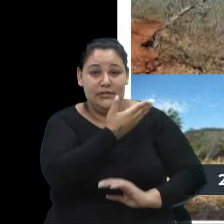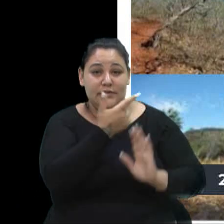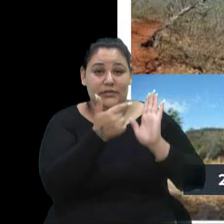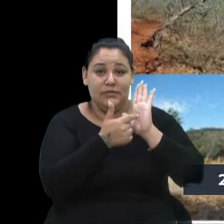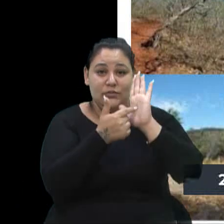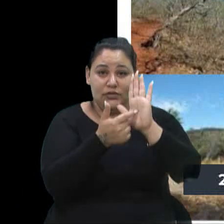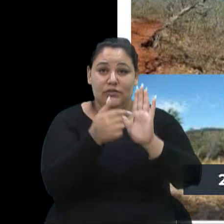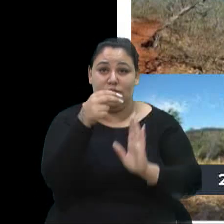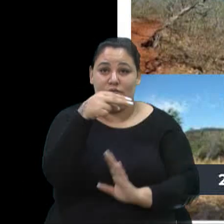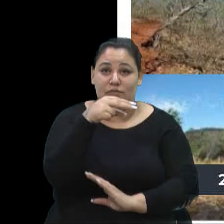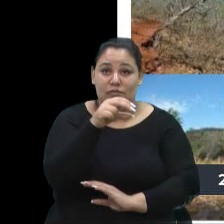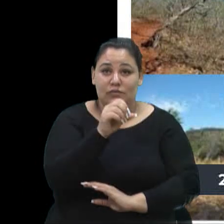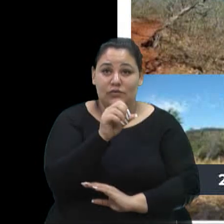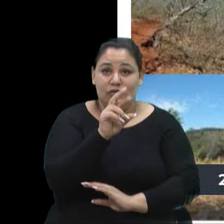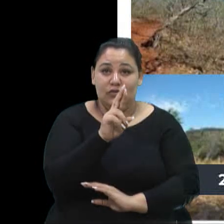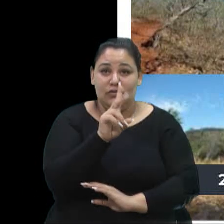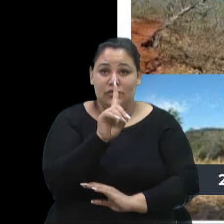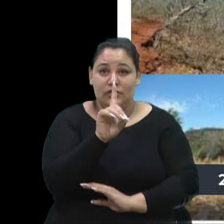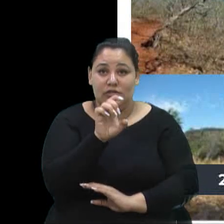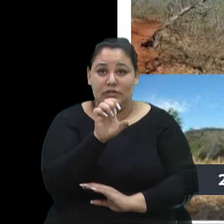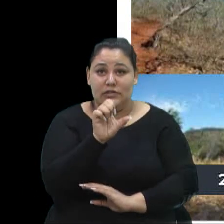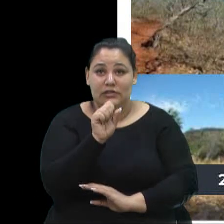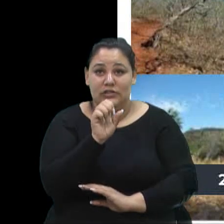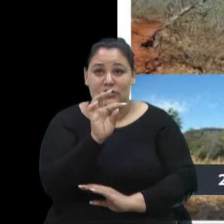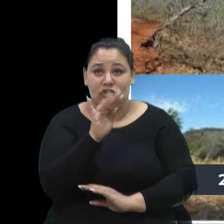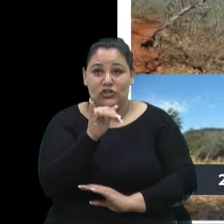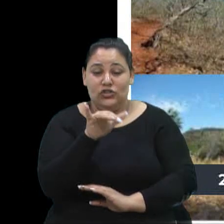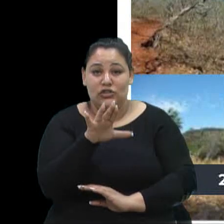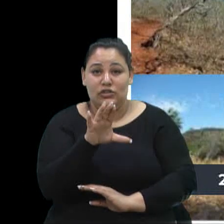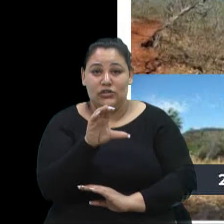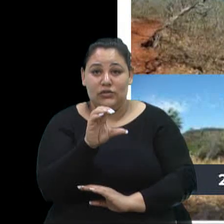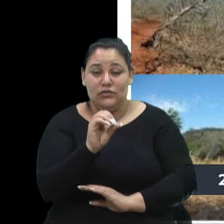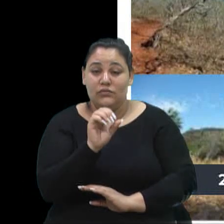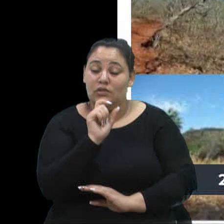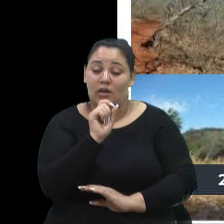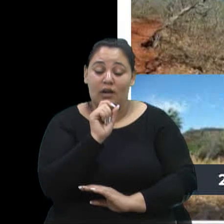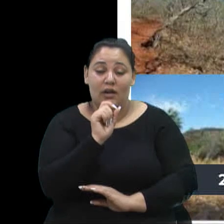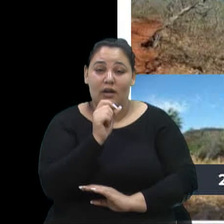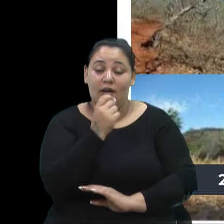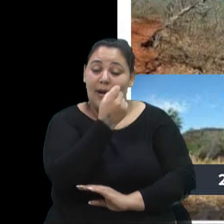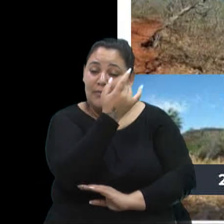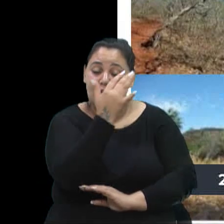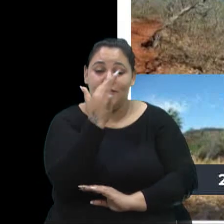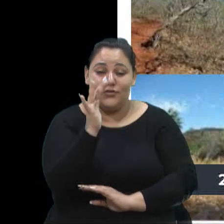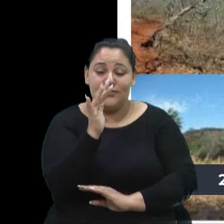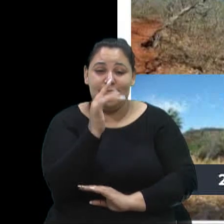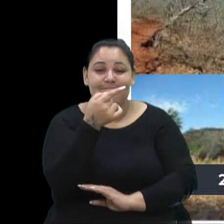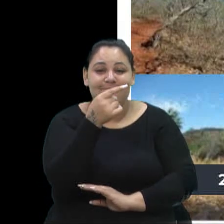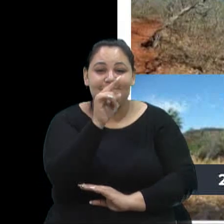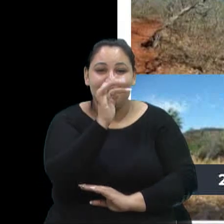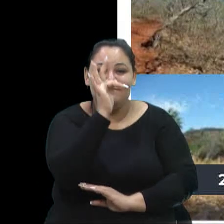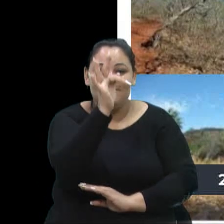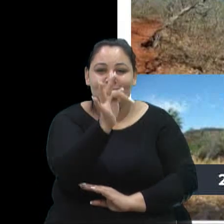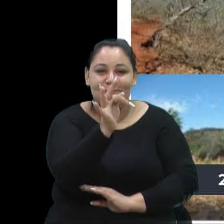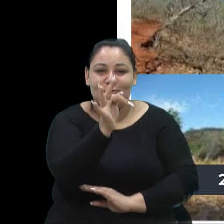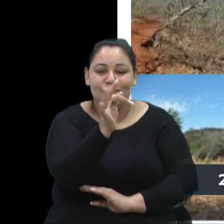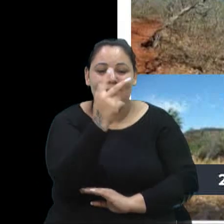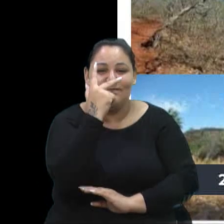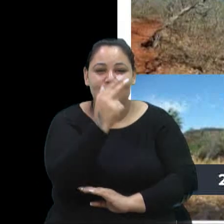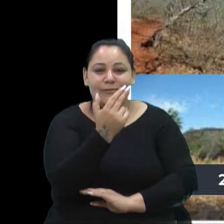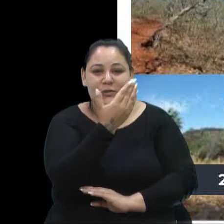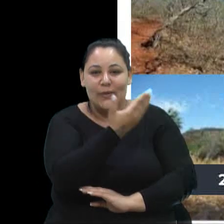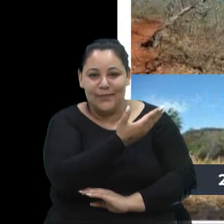sertão nordestino, que é o que vai virar a Amazônia se nada for feito para barrar